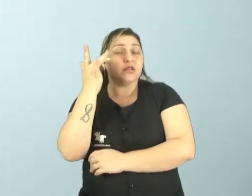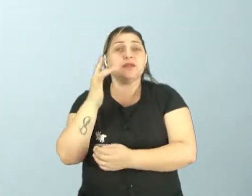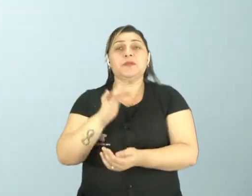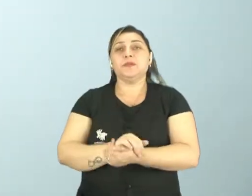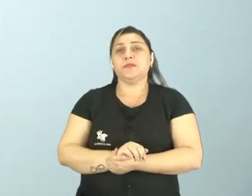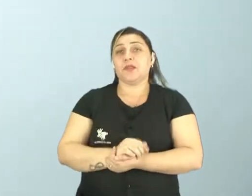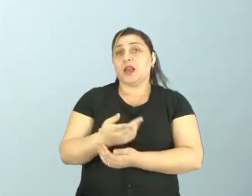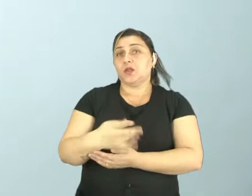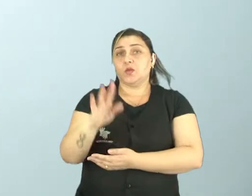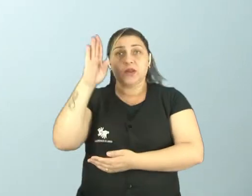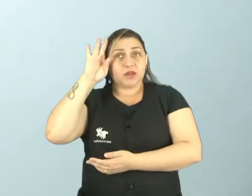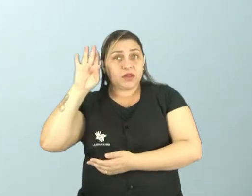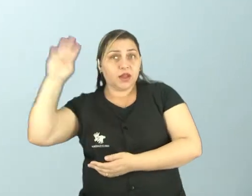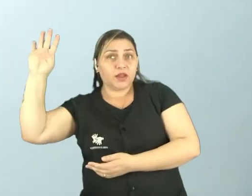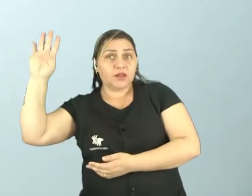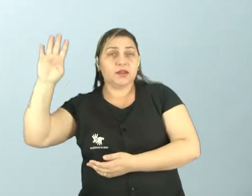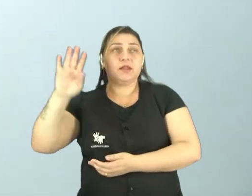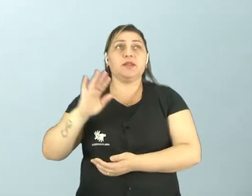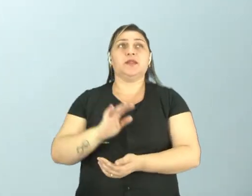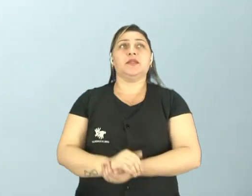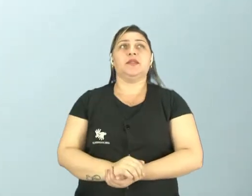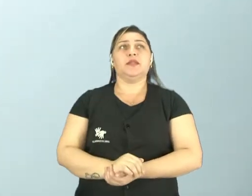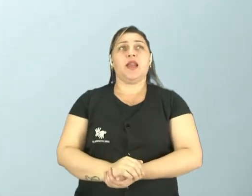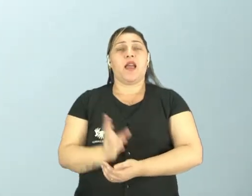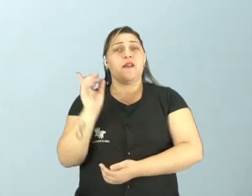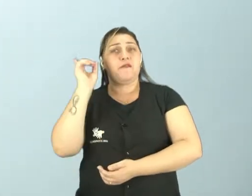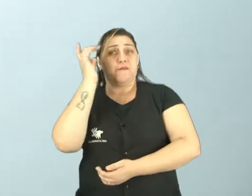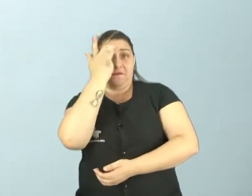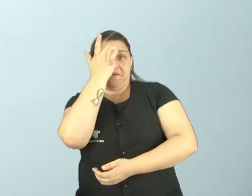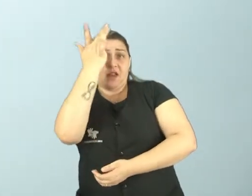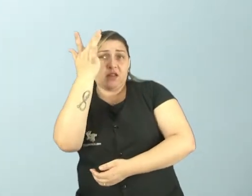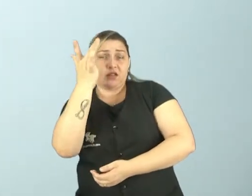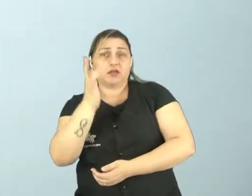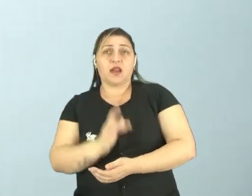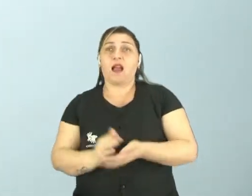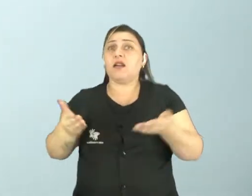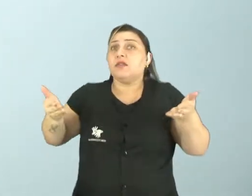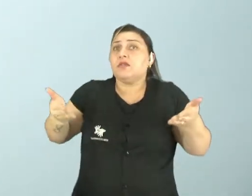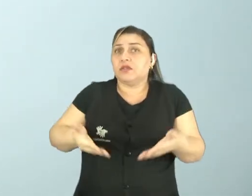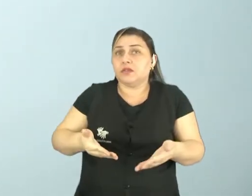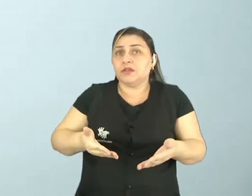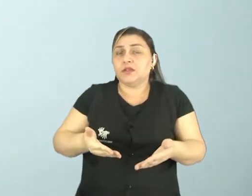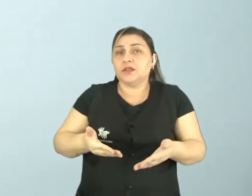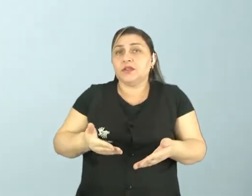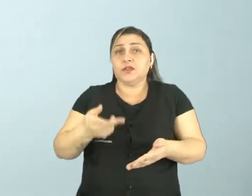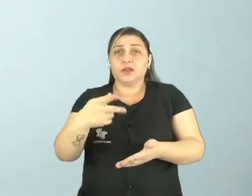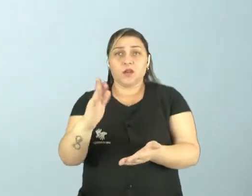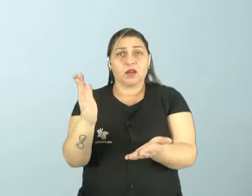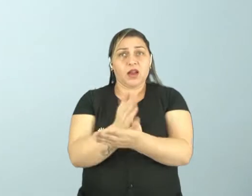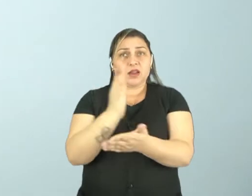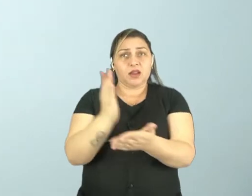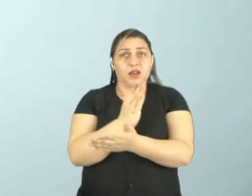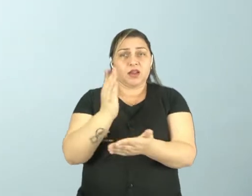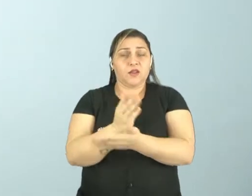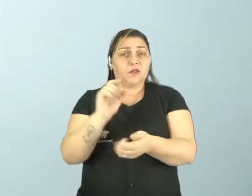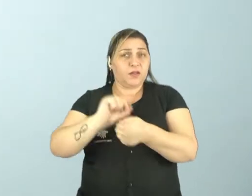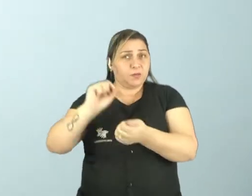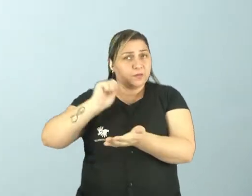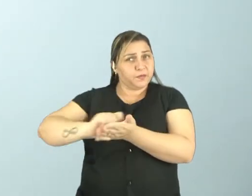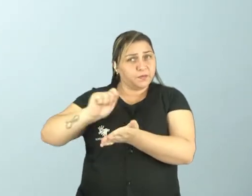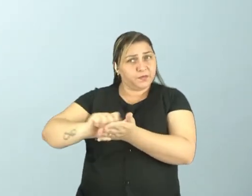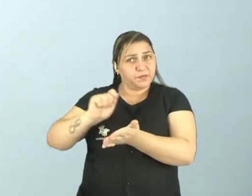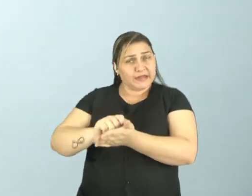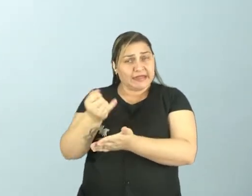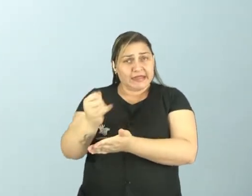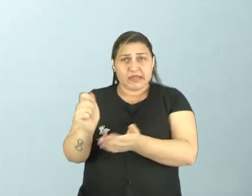sua tese. Olha só, é mais fácil do que parece. Agora, aí no seu caderno, você vai fazer uma anotação. Se